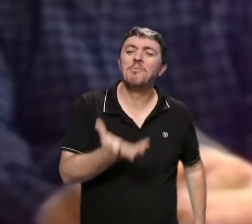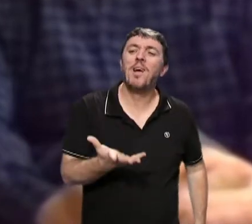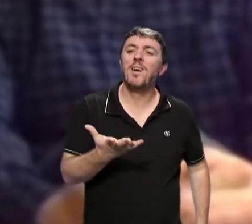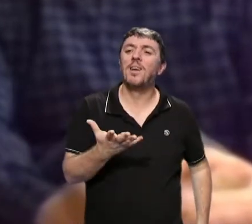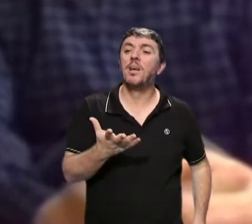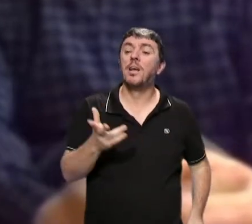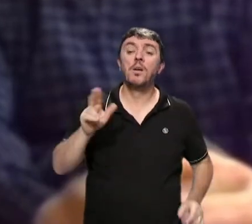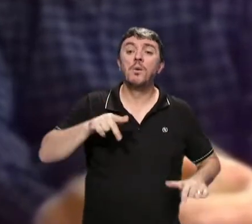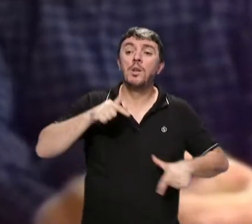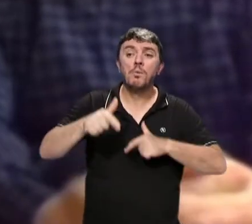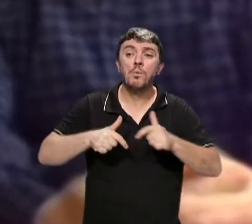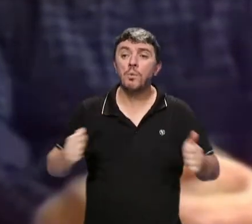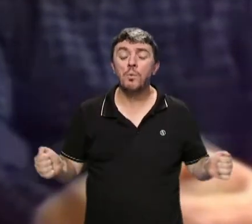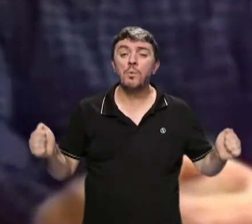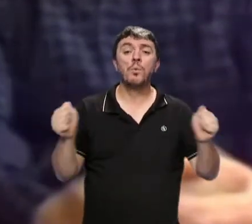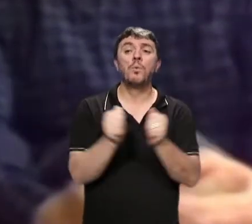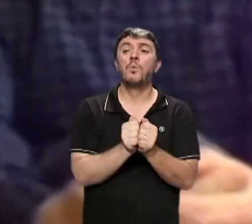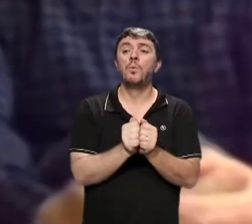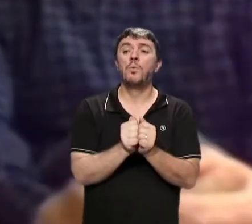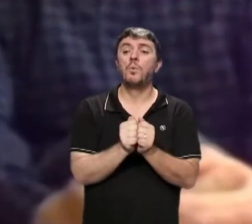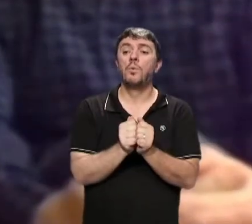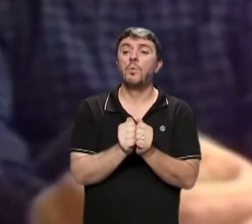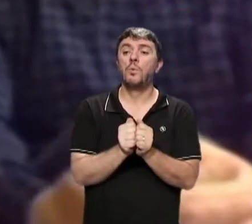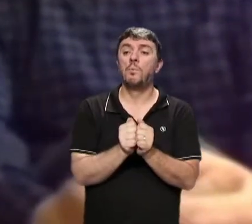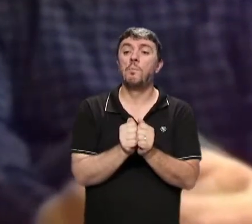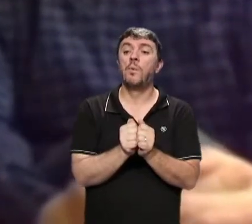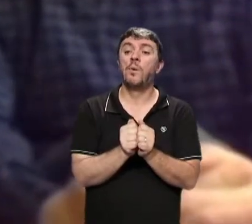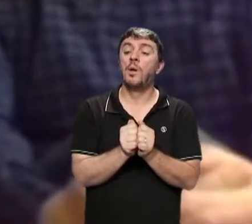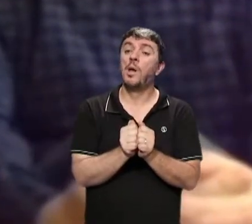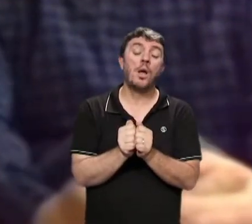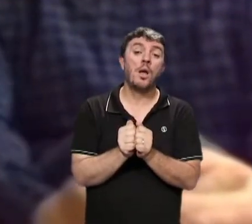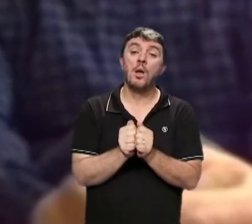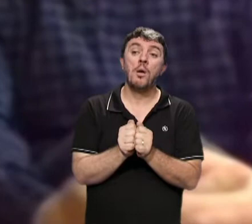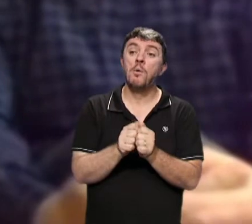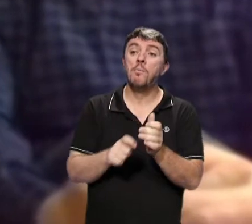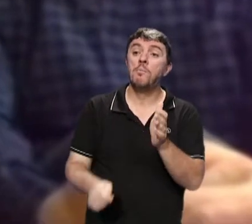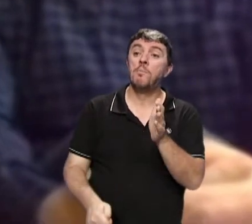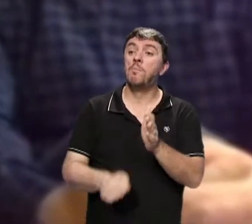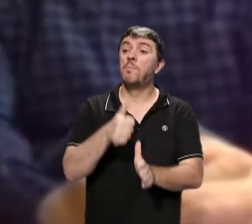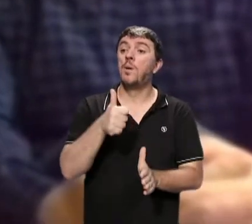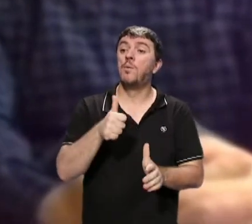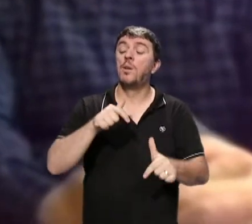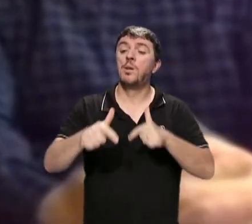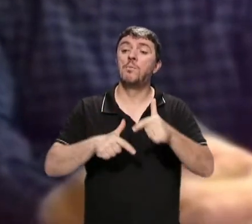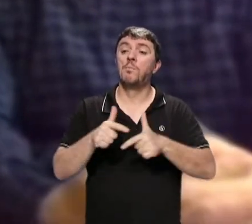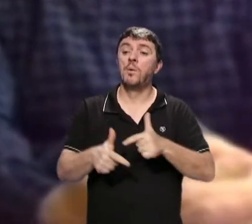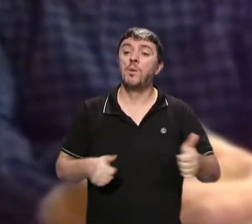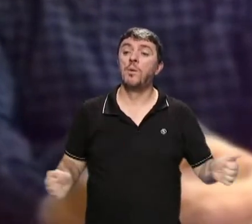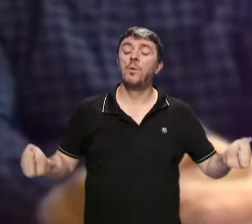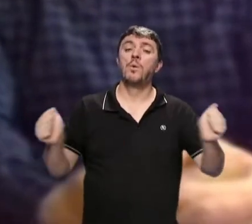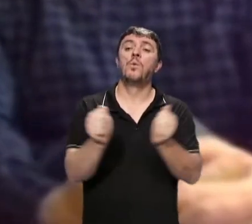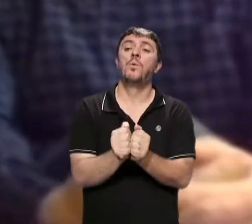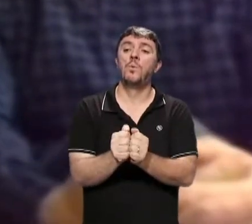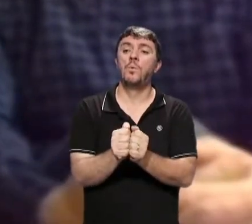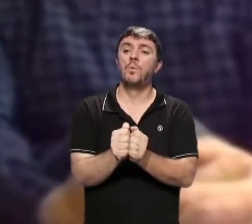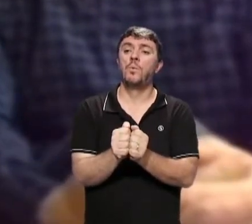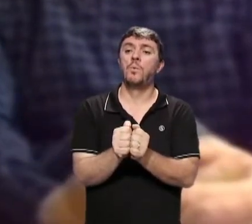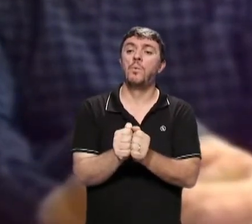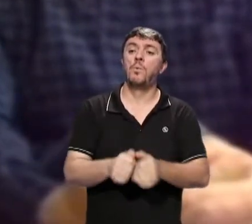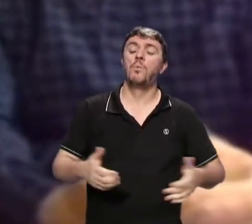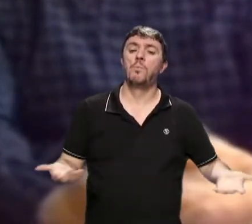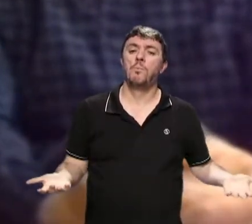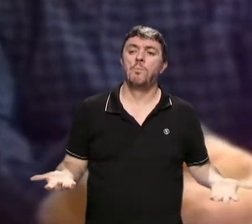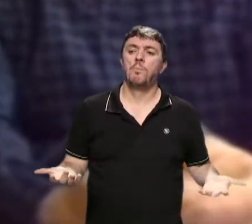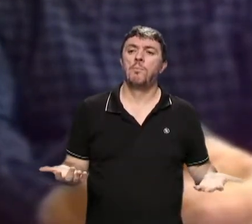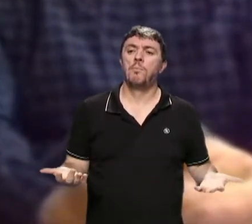juntos? Cara, não, a gente não, acho que a gente não tinha feito nada juntos. Nada, né? Nada. É engraçado, acho que você nem sabe,